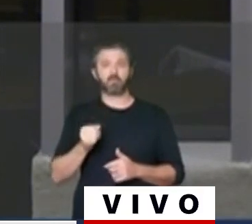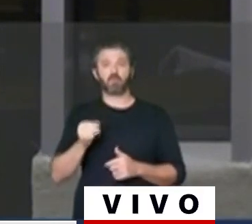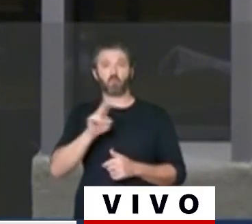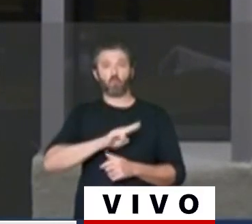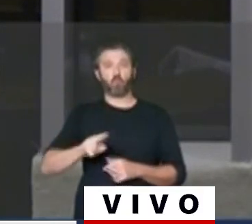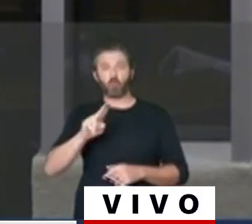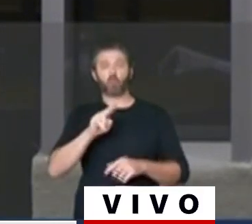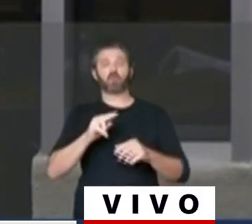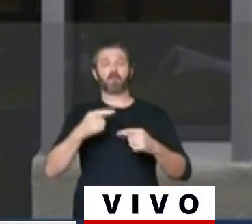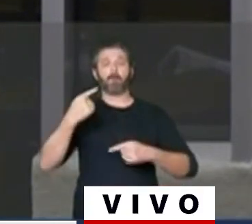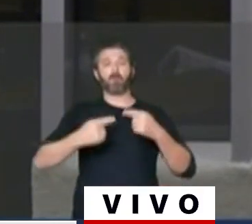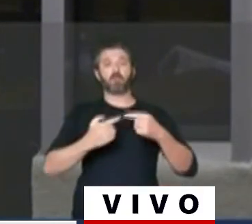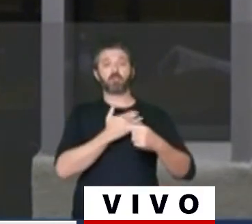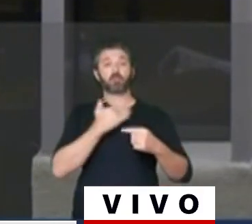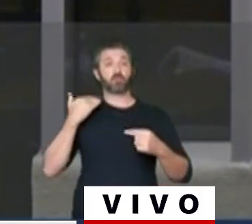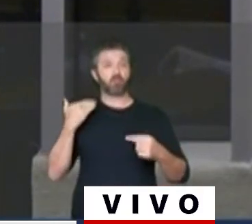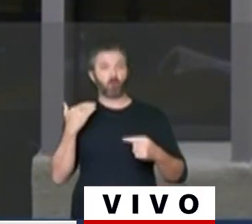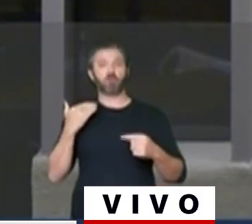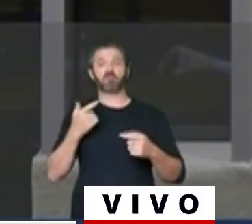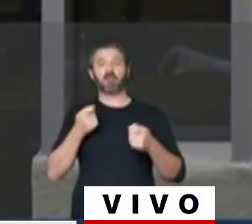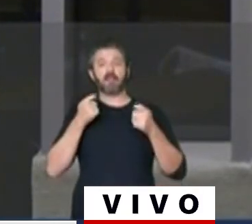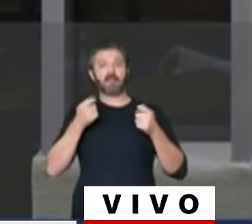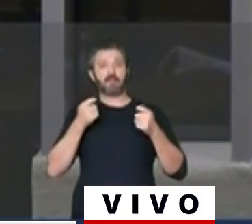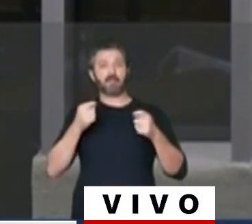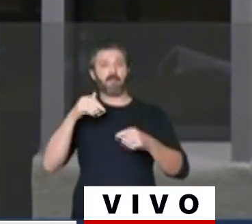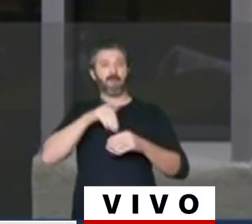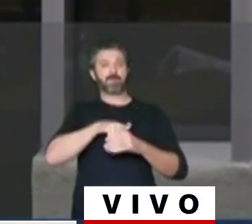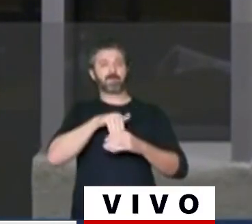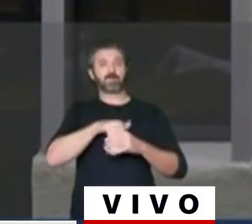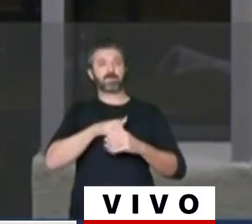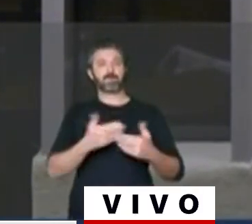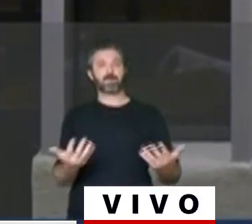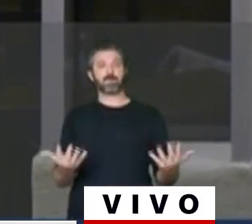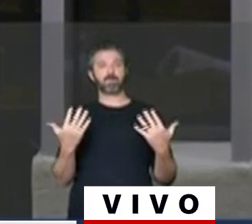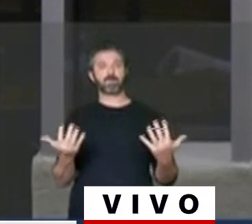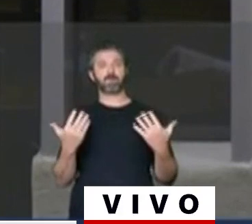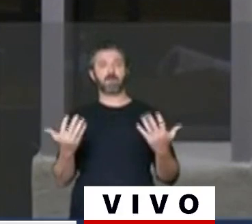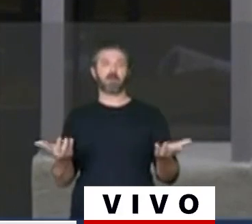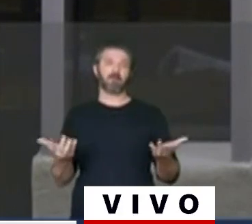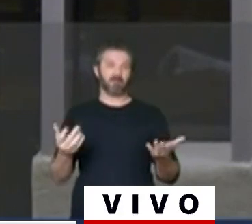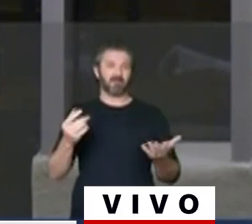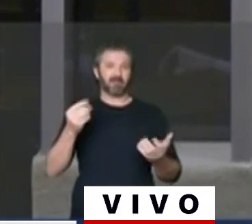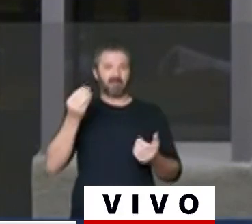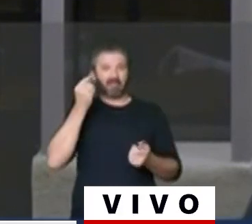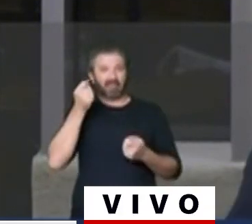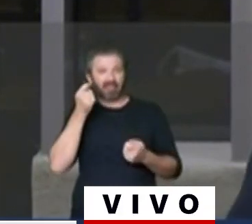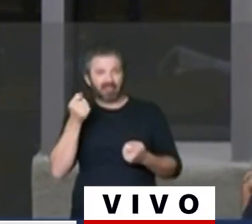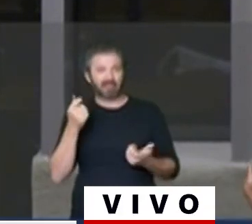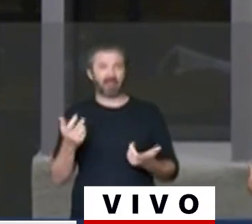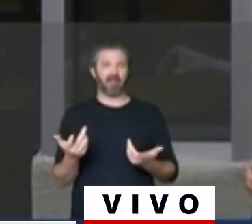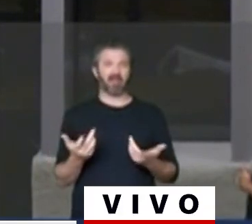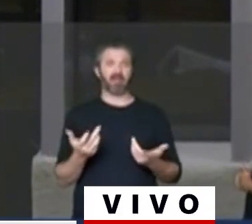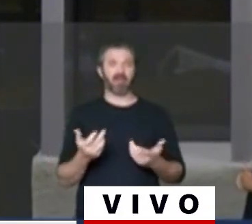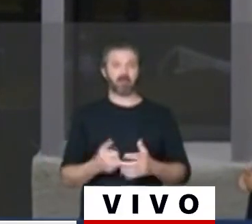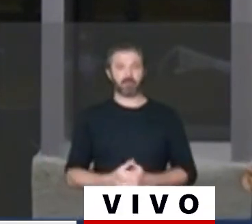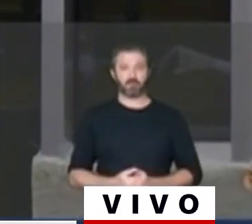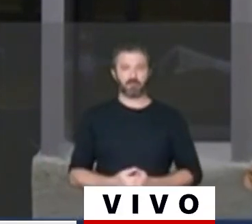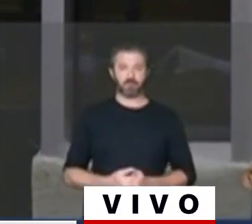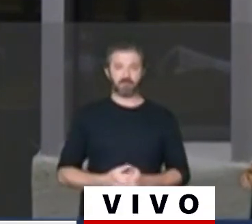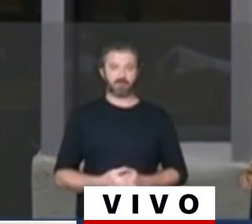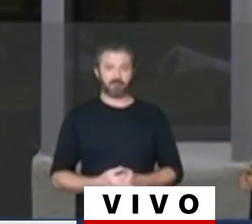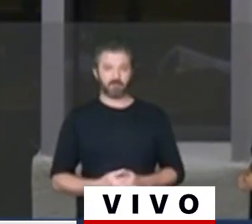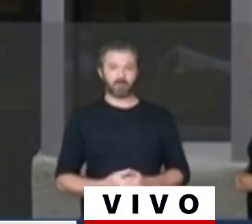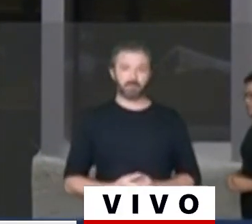pode diminuir aí a tributação e acabar privilegiando o consumidor de alguma forma, e é exatamente isso que a gente está